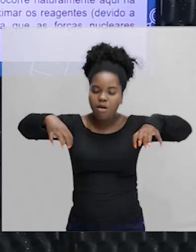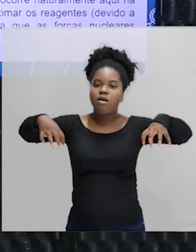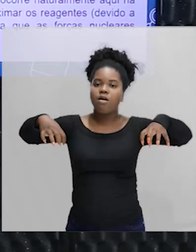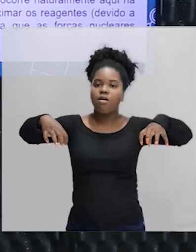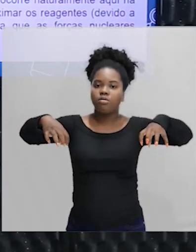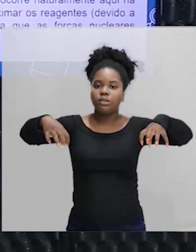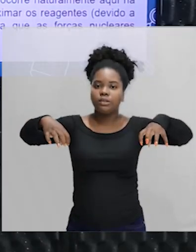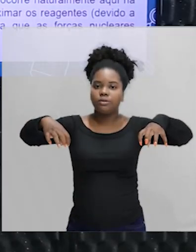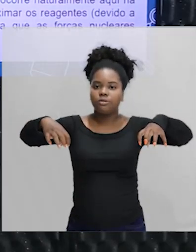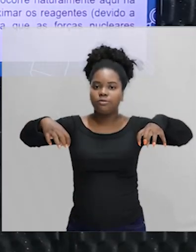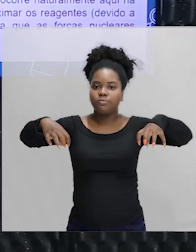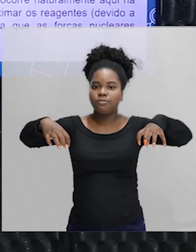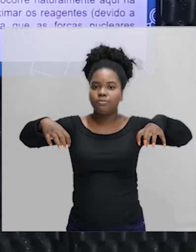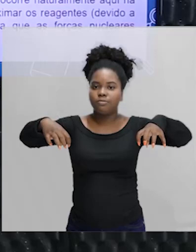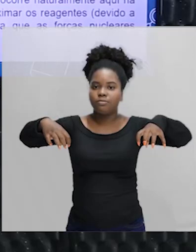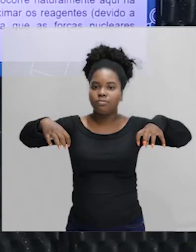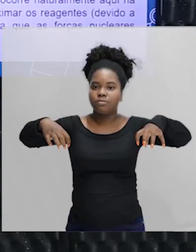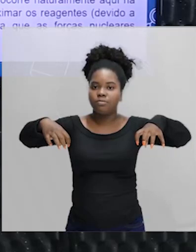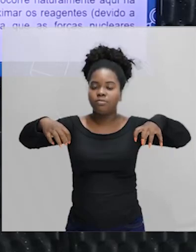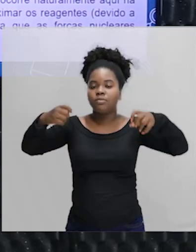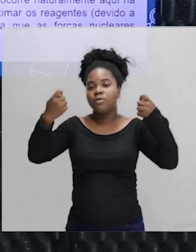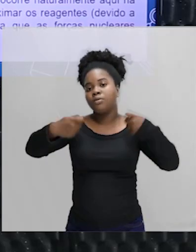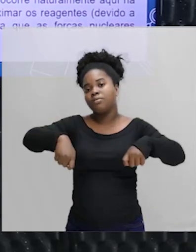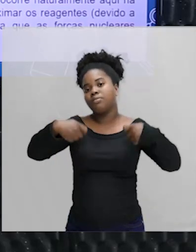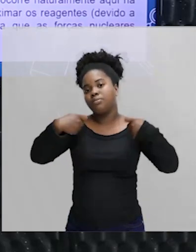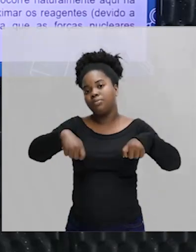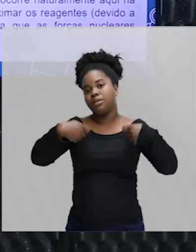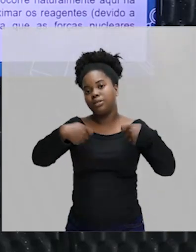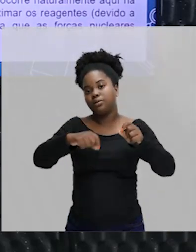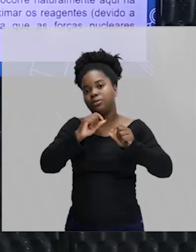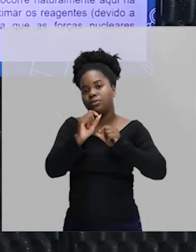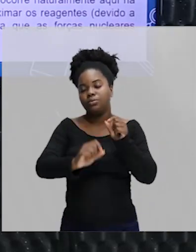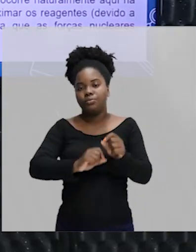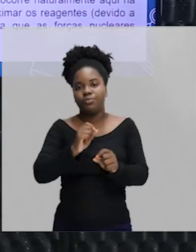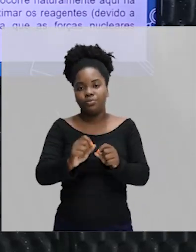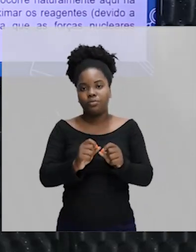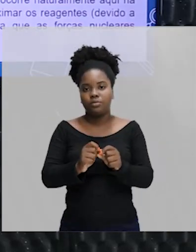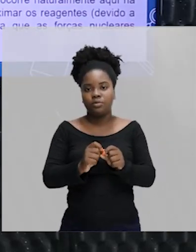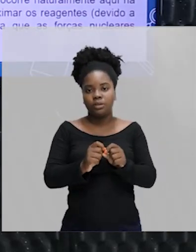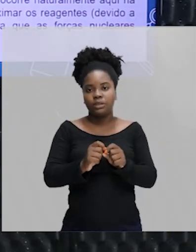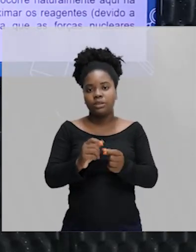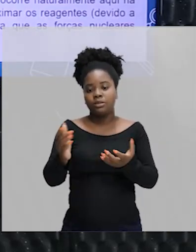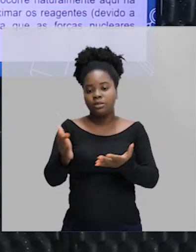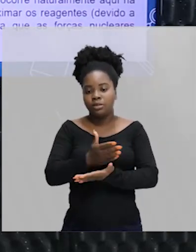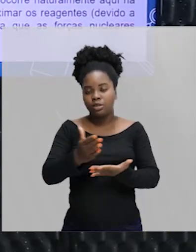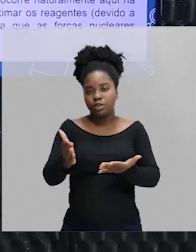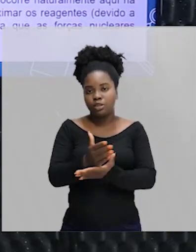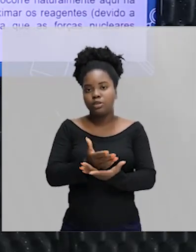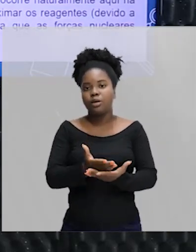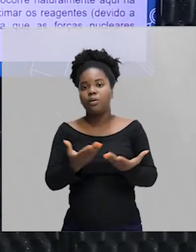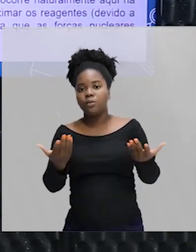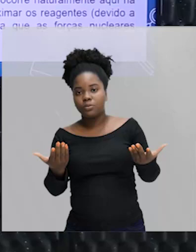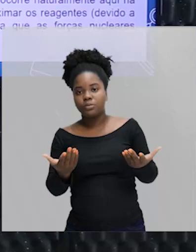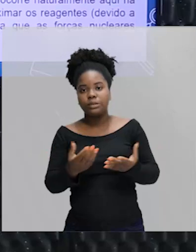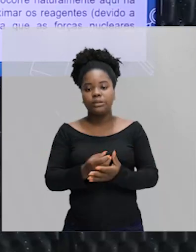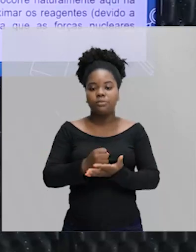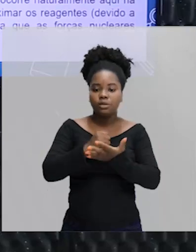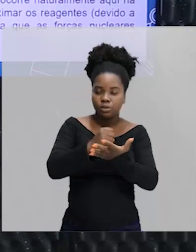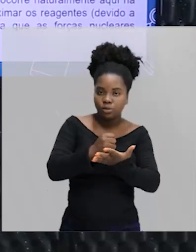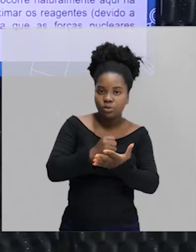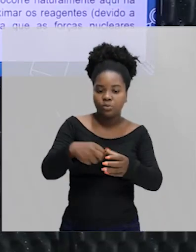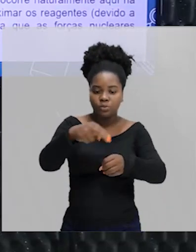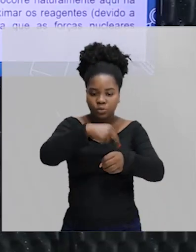não conseguem fazer isso. Então precisa-se de artifícios, né, de artifícios para que isso aconteça. Ou seja, um